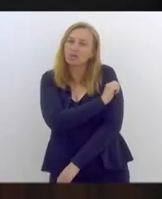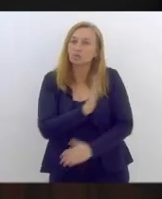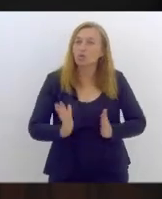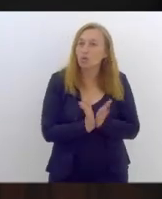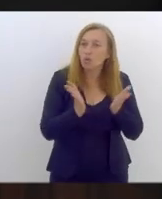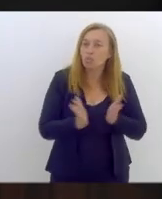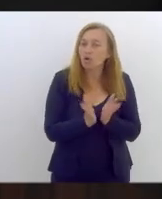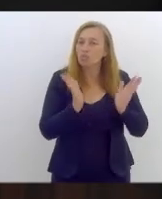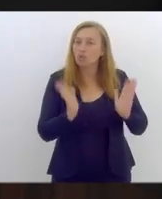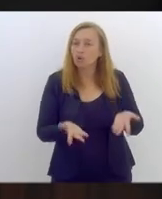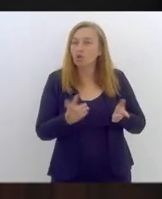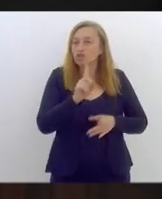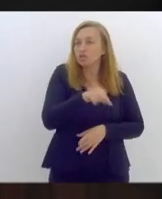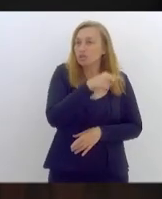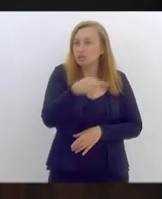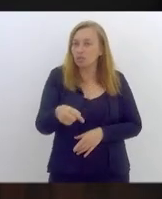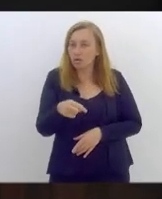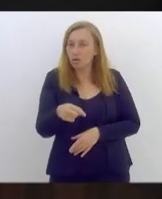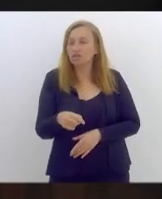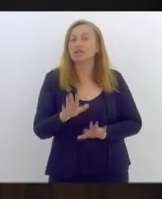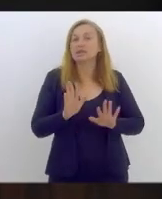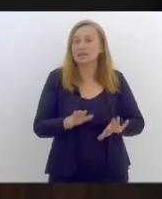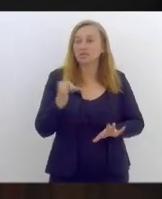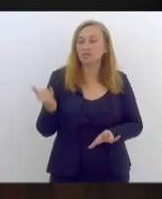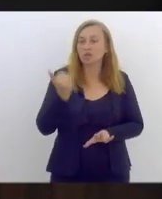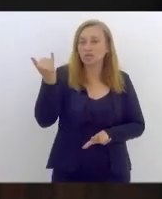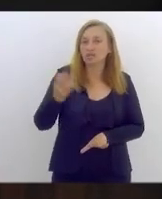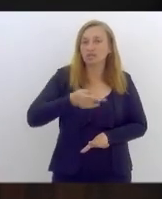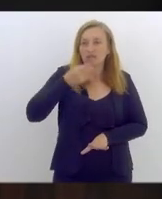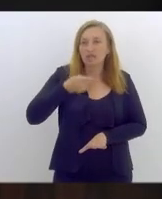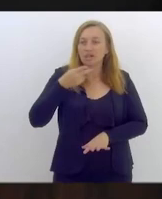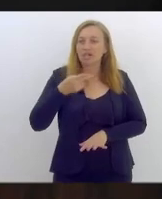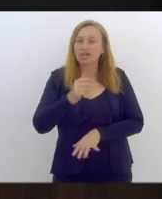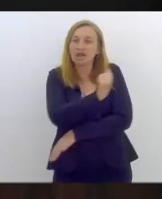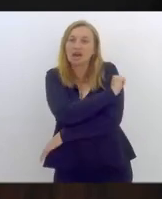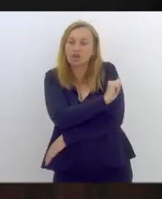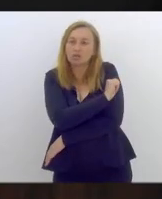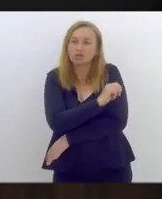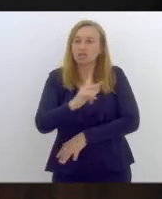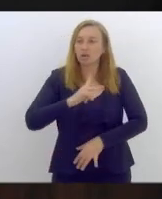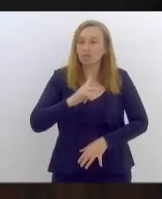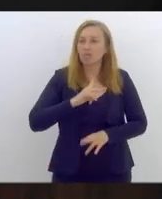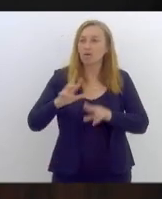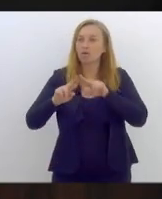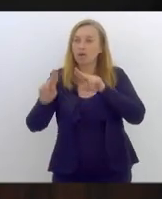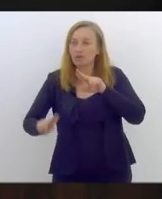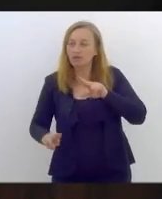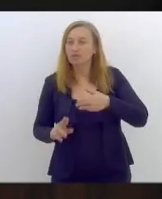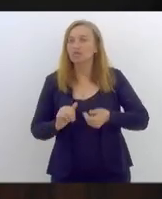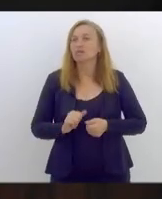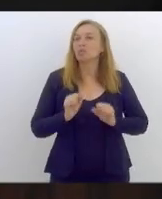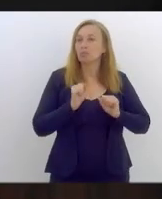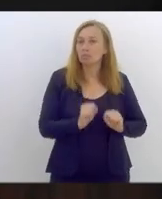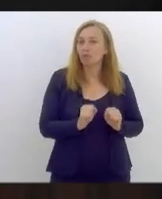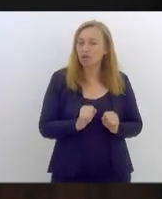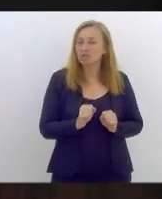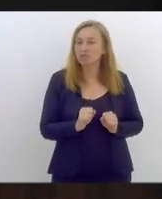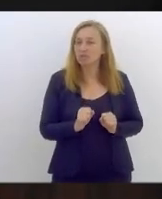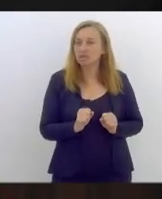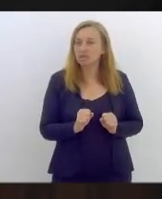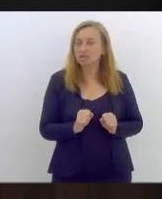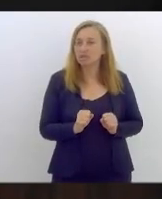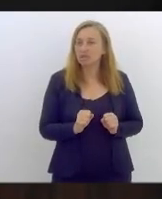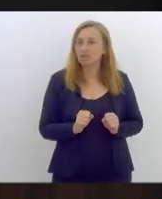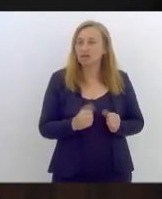corte significativo, e importante dizer que alunos da própria UFRJ podem ficar